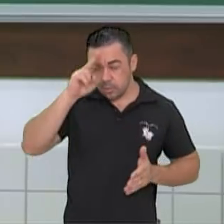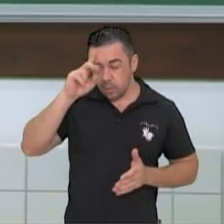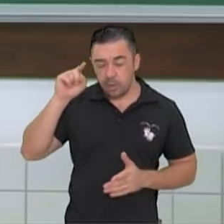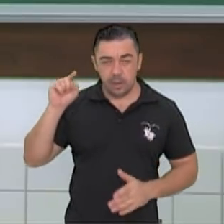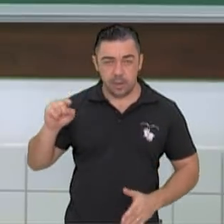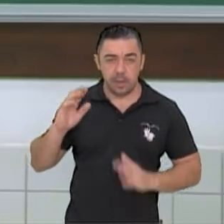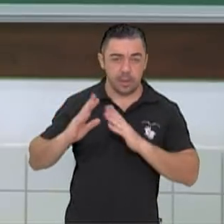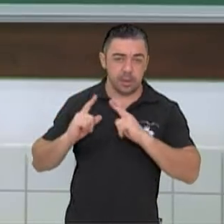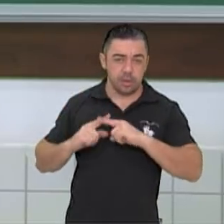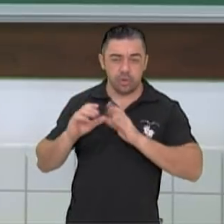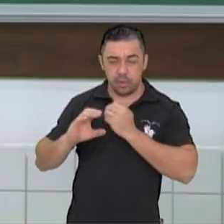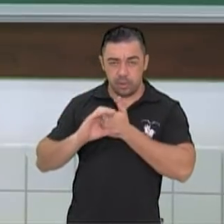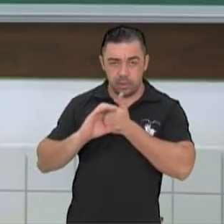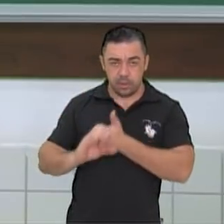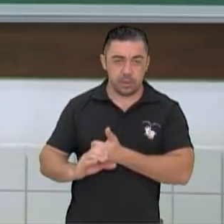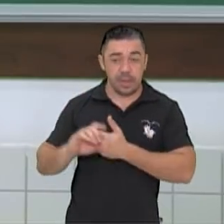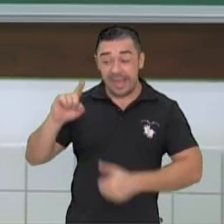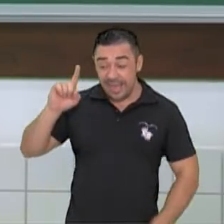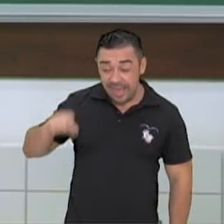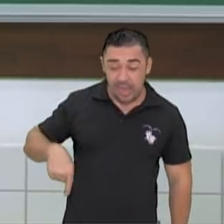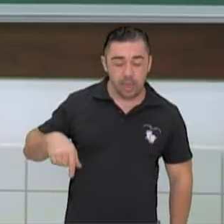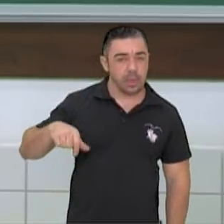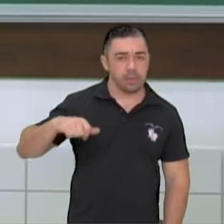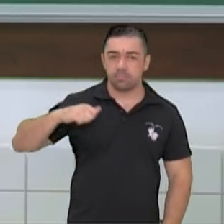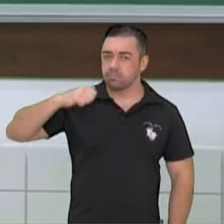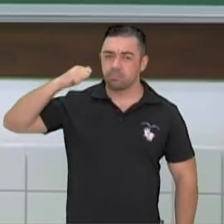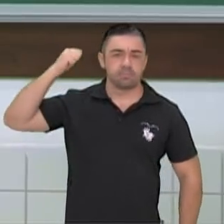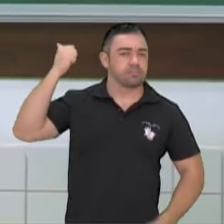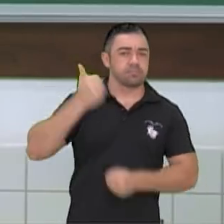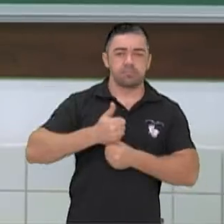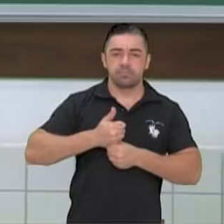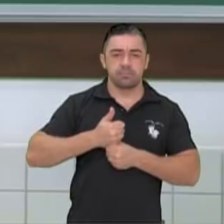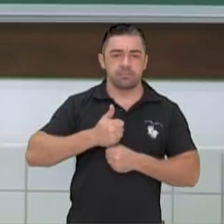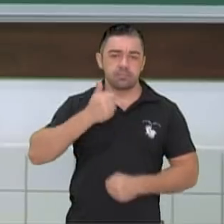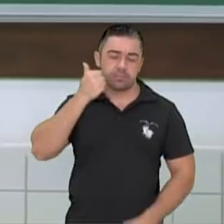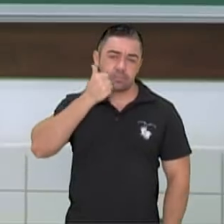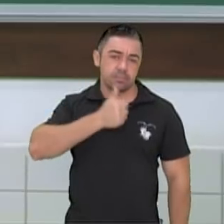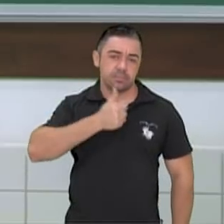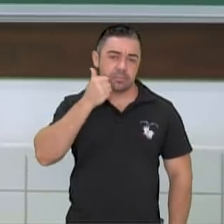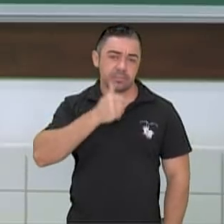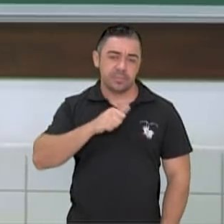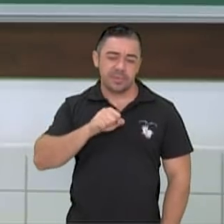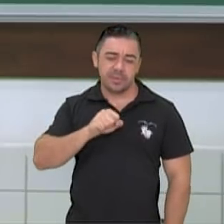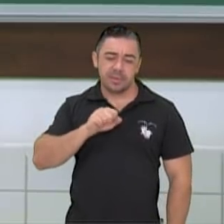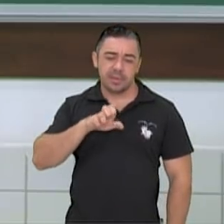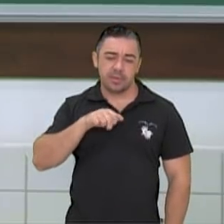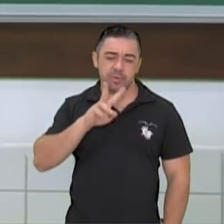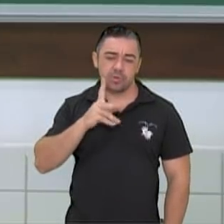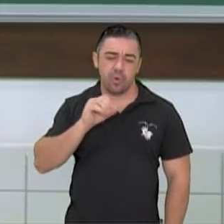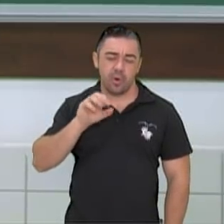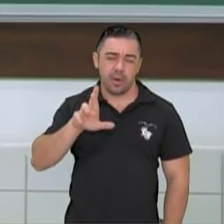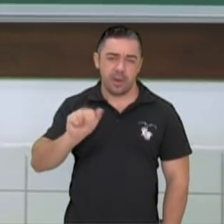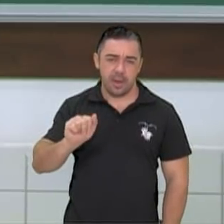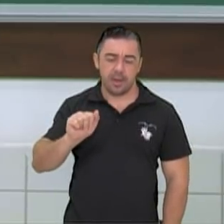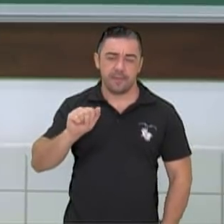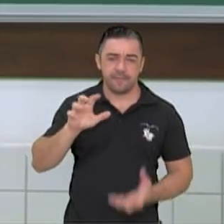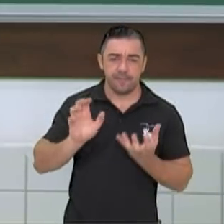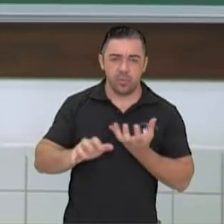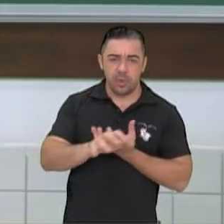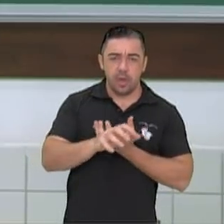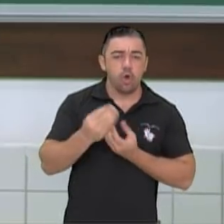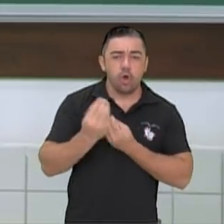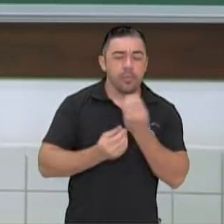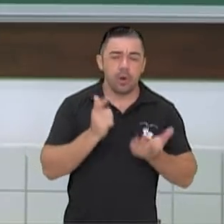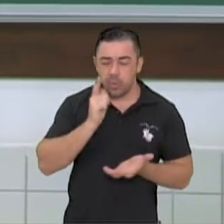igreja cristã é uma senhora medieval, é uma senhora feudal, ela é proprietária de várias terras. Como que ela conseguiu